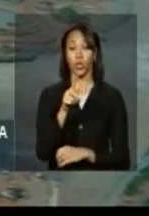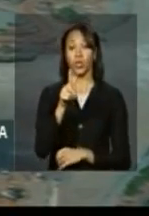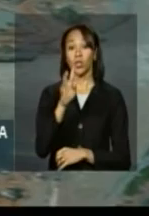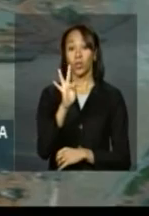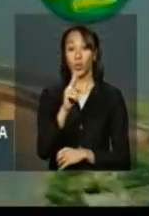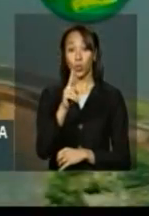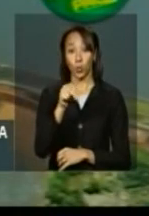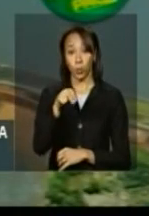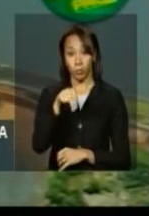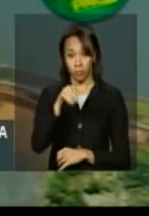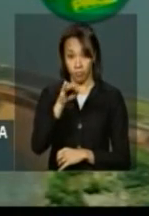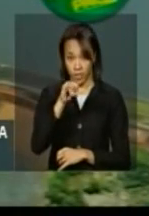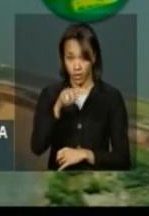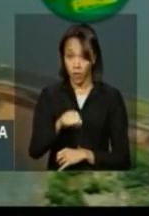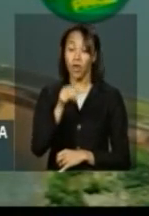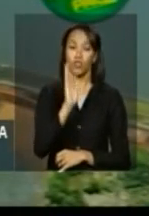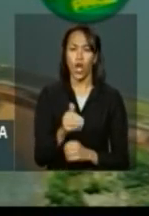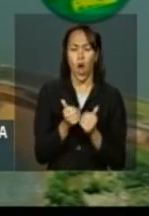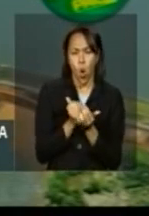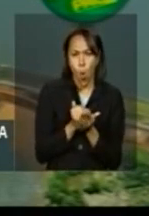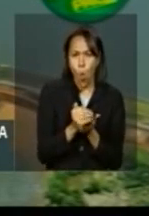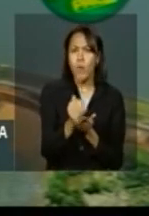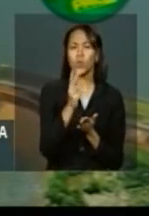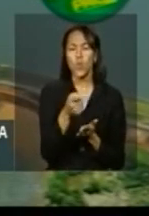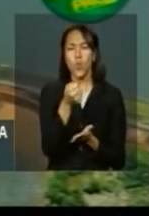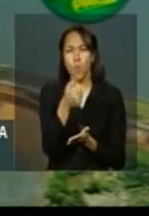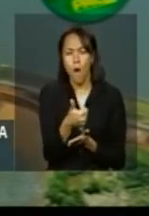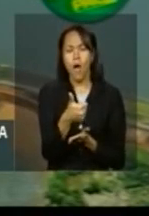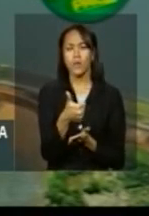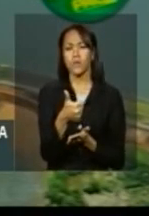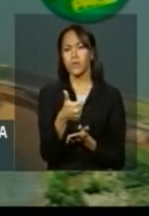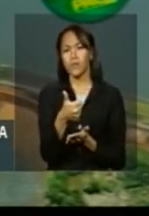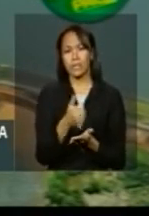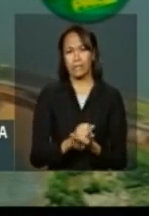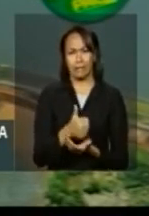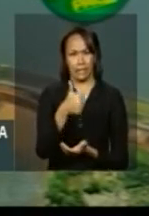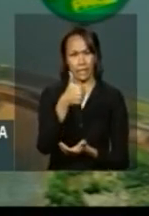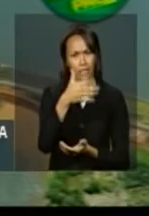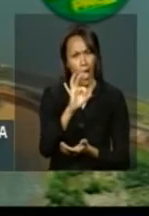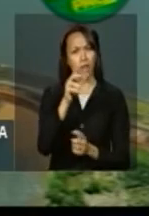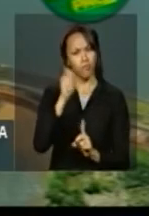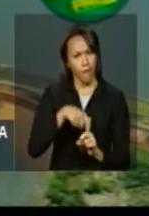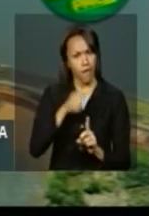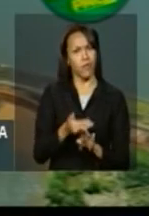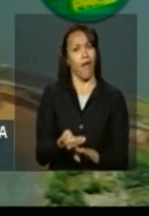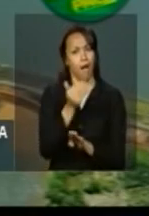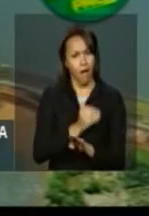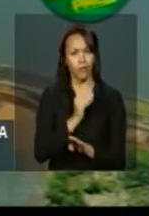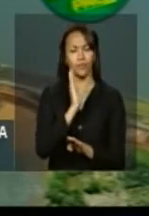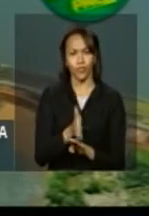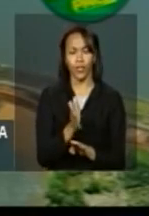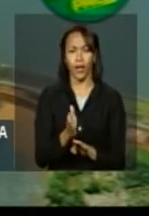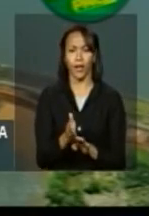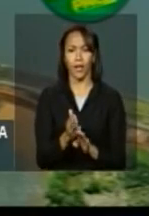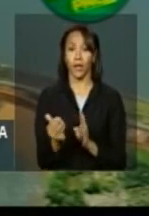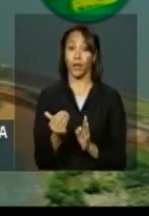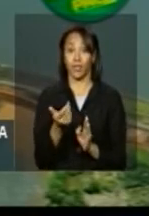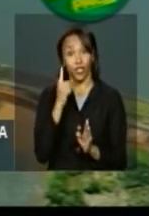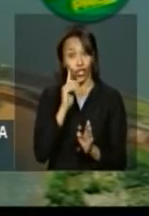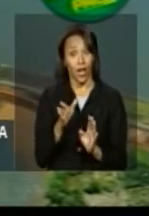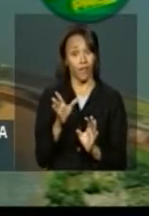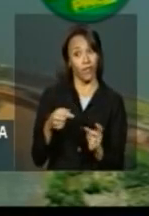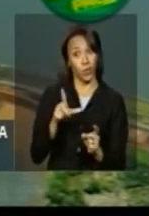44 previstas, ou seja, ela começou a operar com quase... com 10 meses de antecedência em relação ao previsto